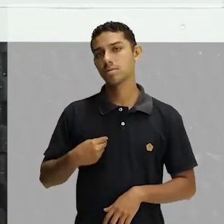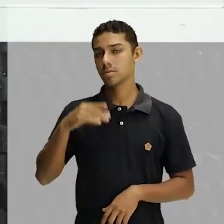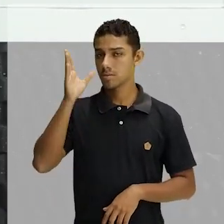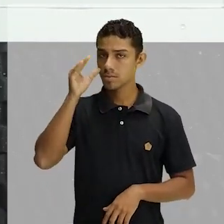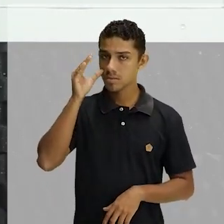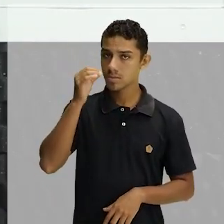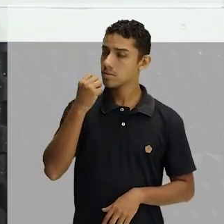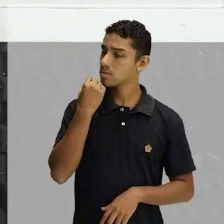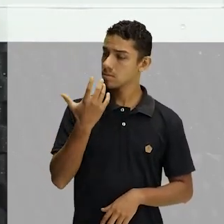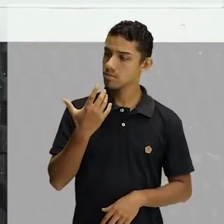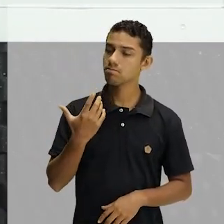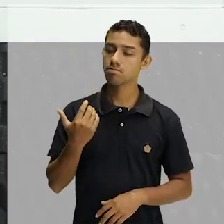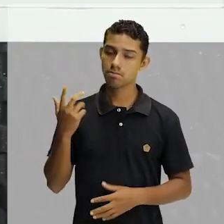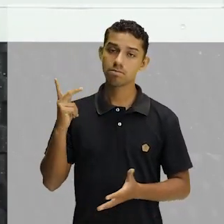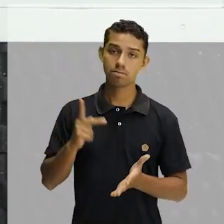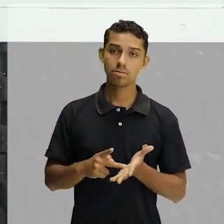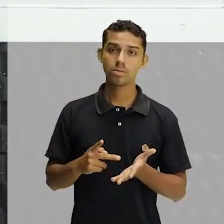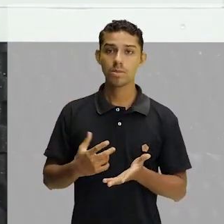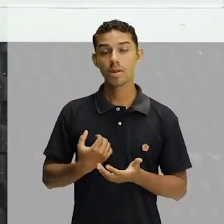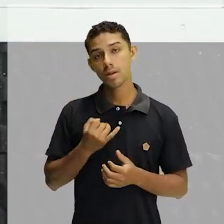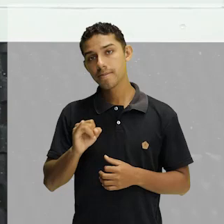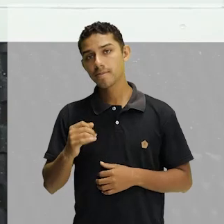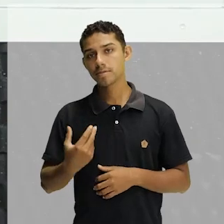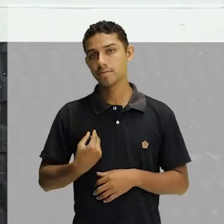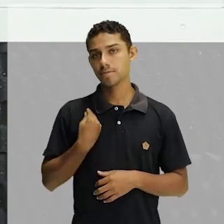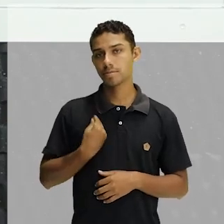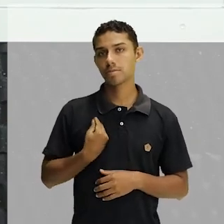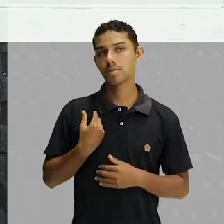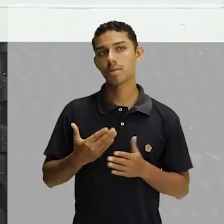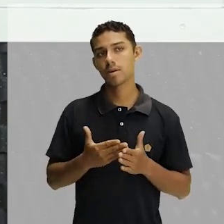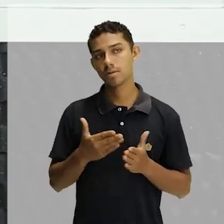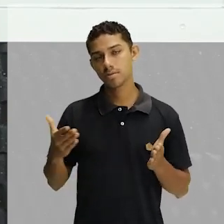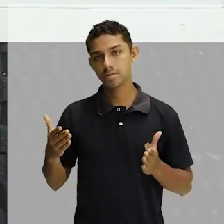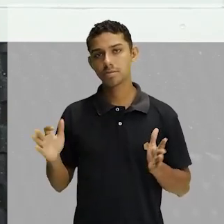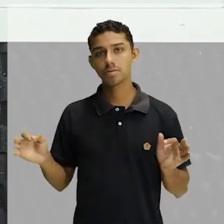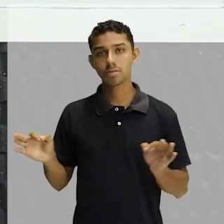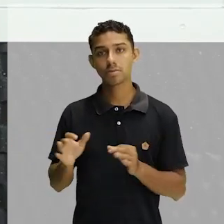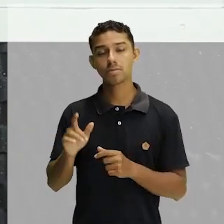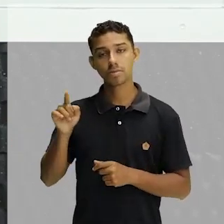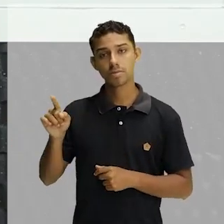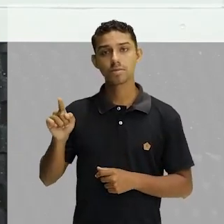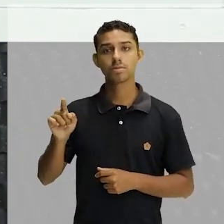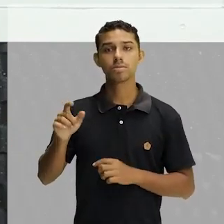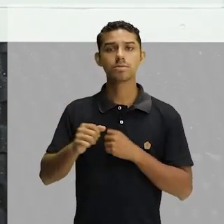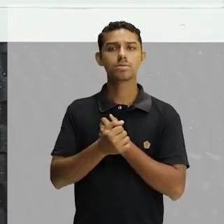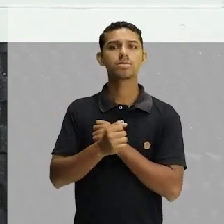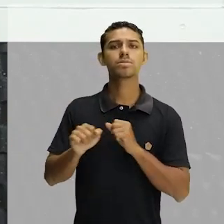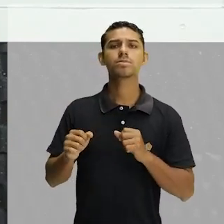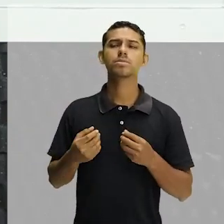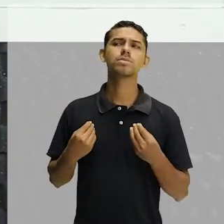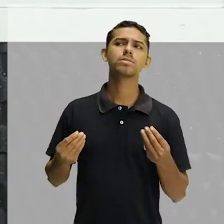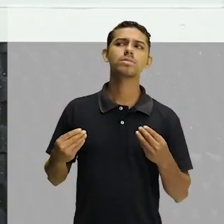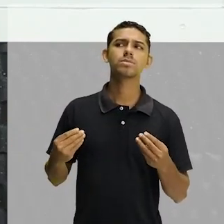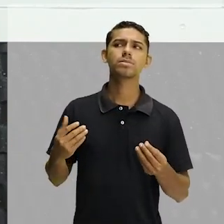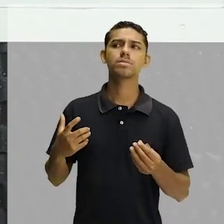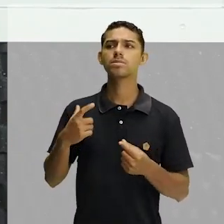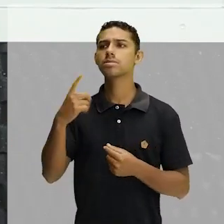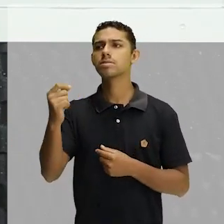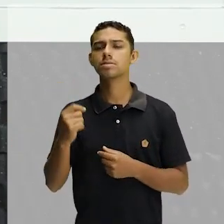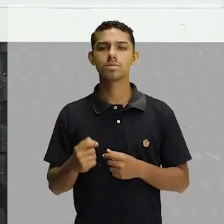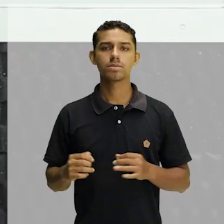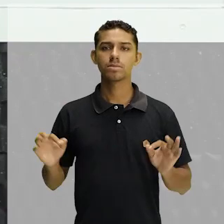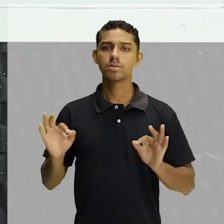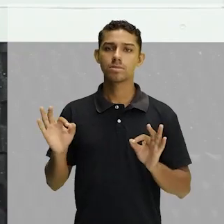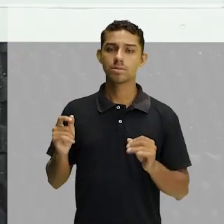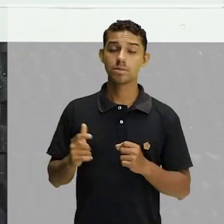interessante, e aí você vai me perguntar, bom, se eu estou no estado de natureza e ele é acometido pela liberdade, para que eu vou sair? Você não vai sair, você vai dar só